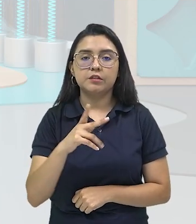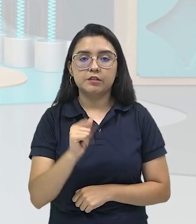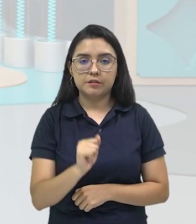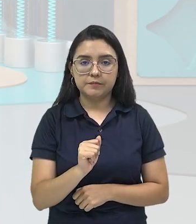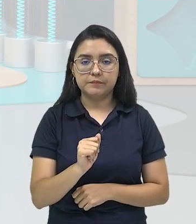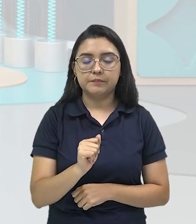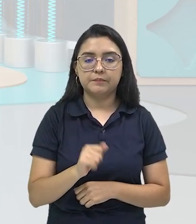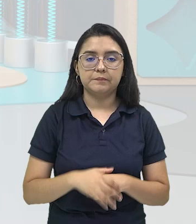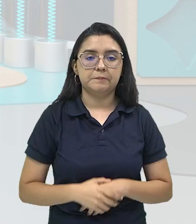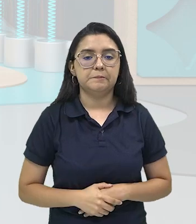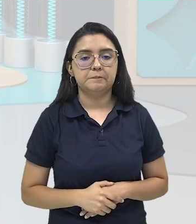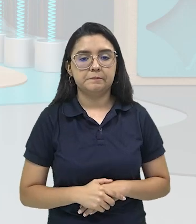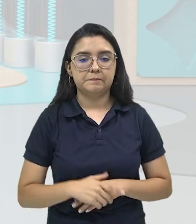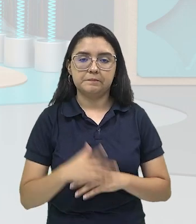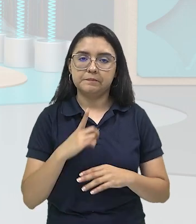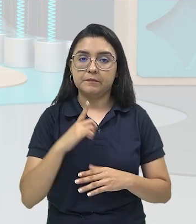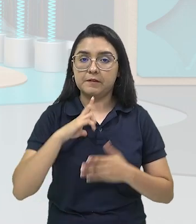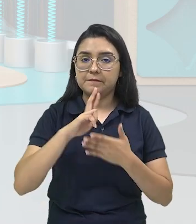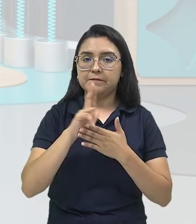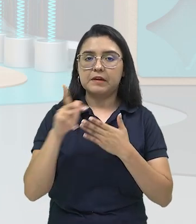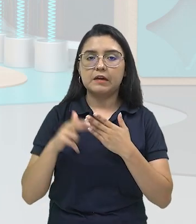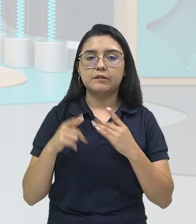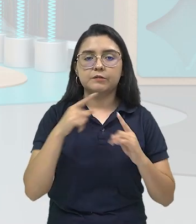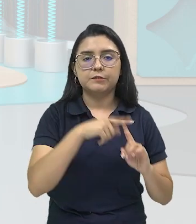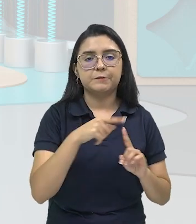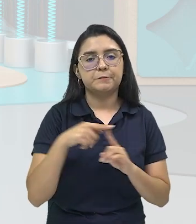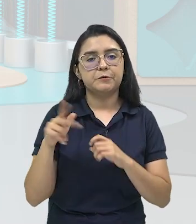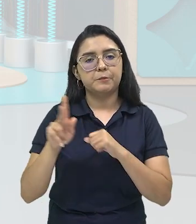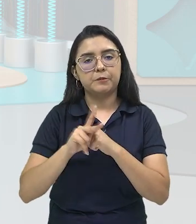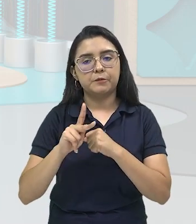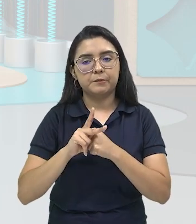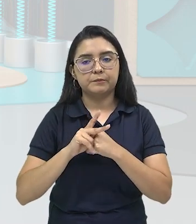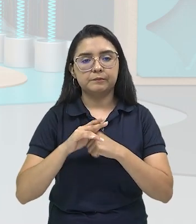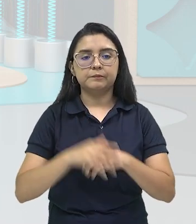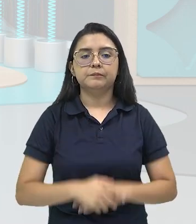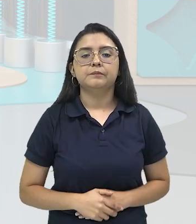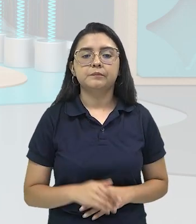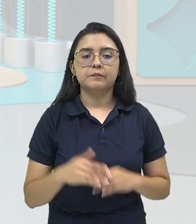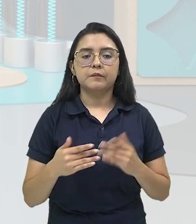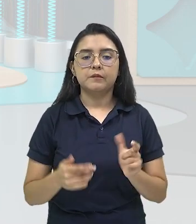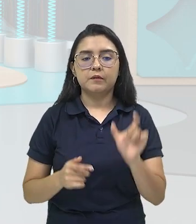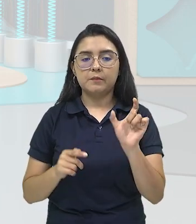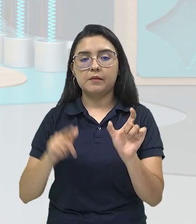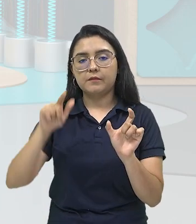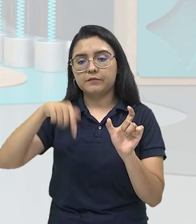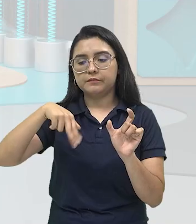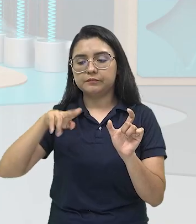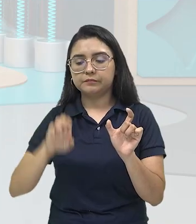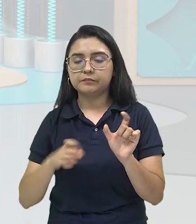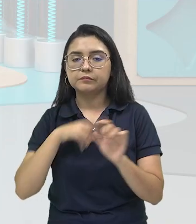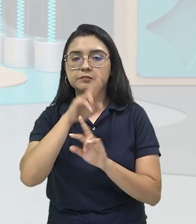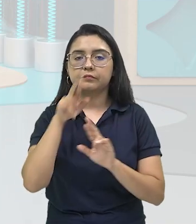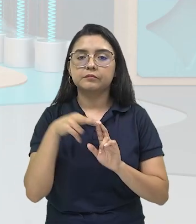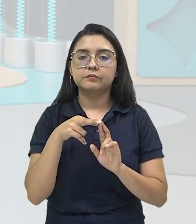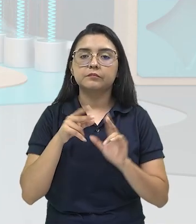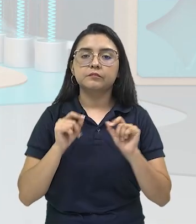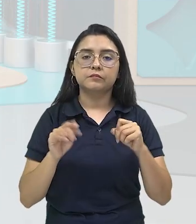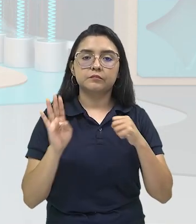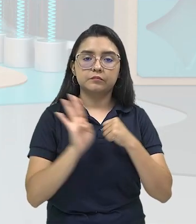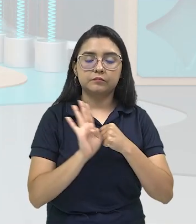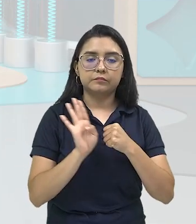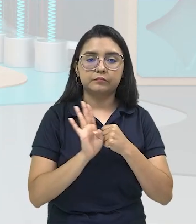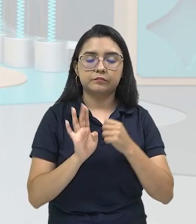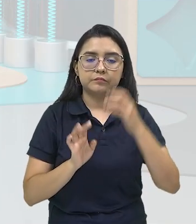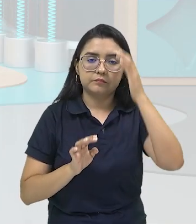tratamento. Olha só como a gente tem vários tipos de pronome, né? E a palavra que faz a referência a um